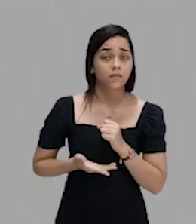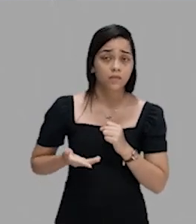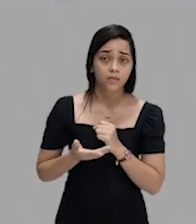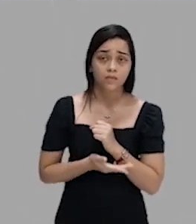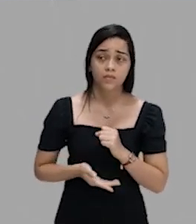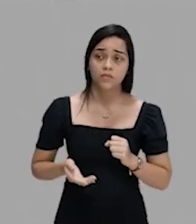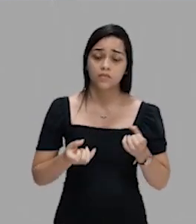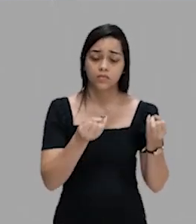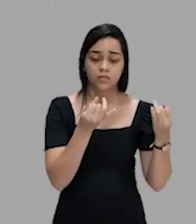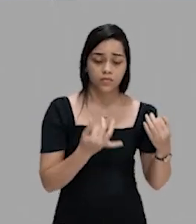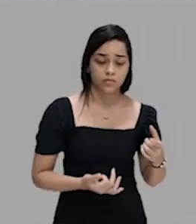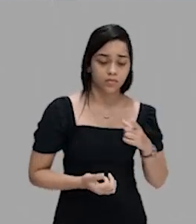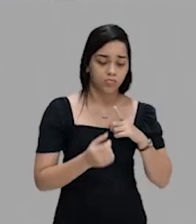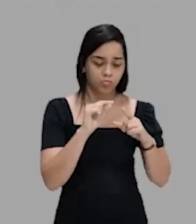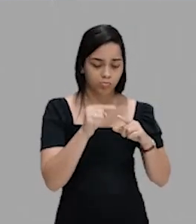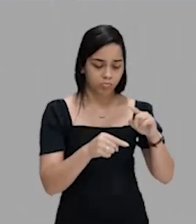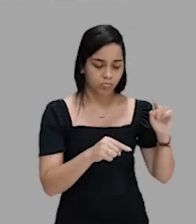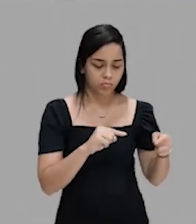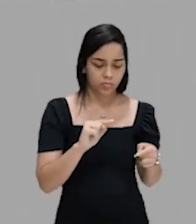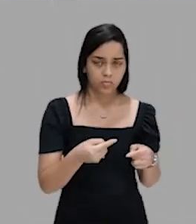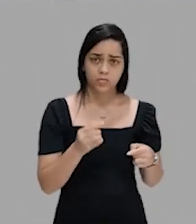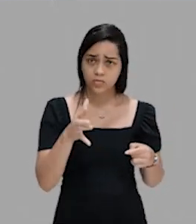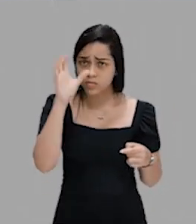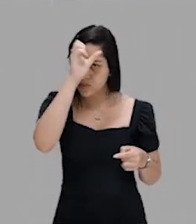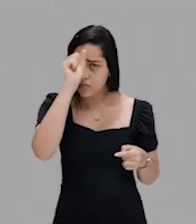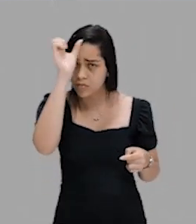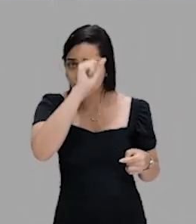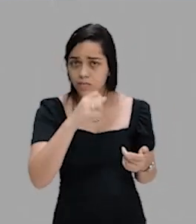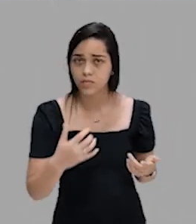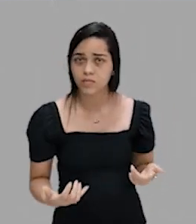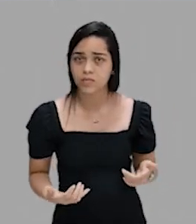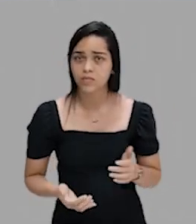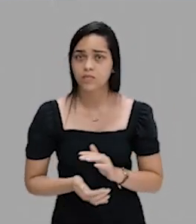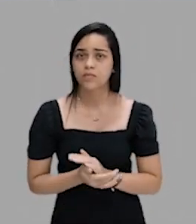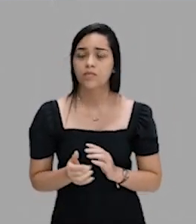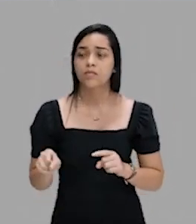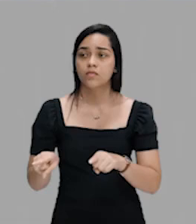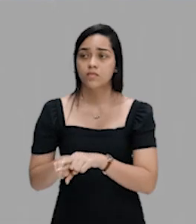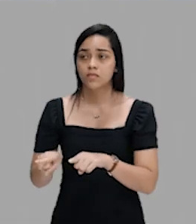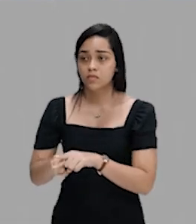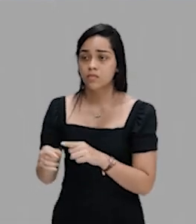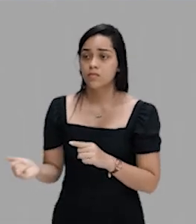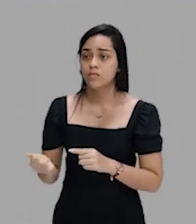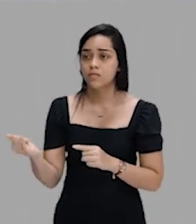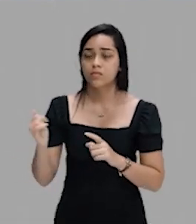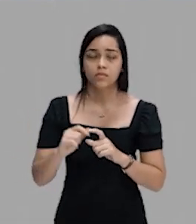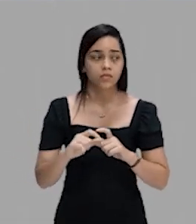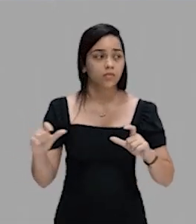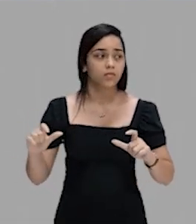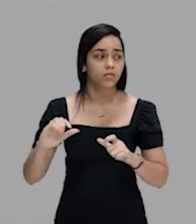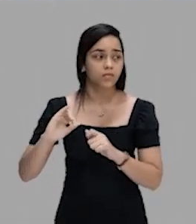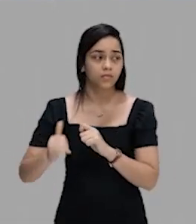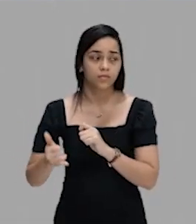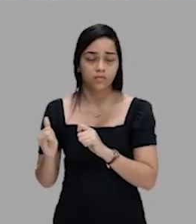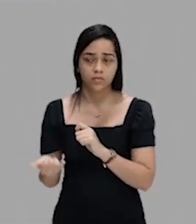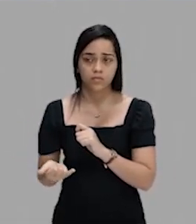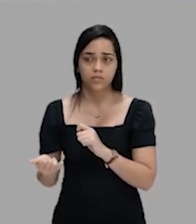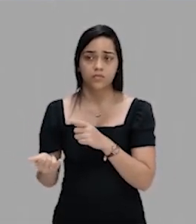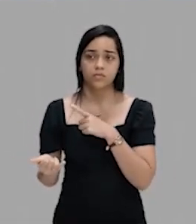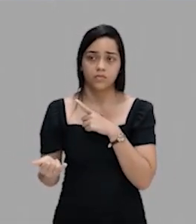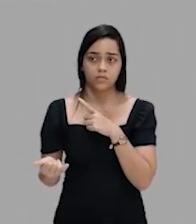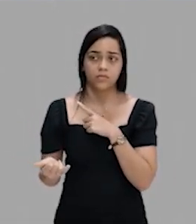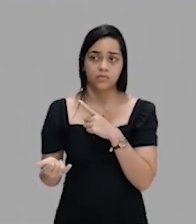as explicativas vem entre vírus já aprenderam outra coisa as orações adjetivas né